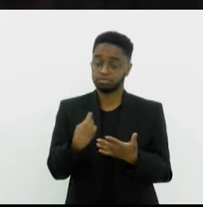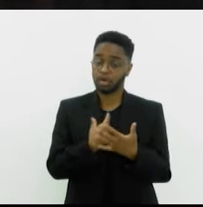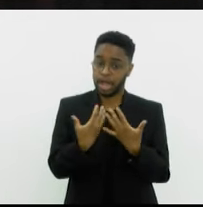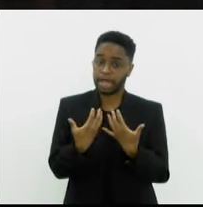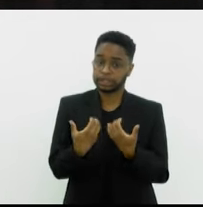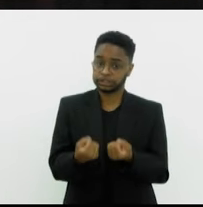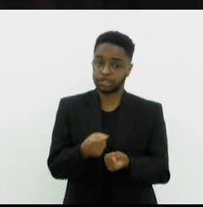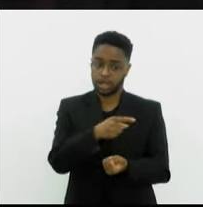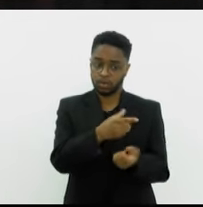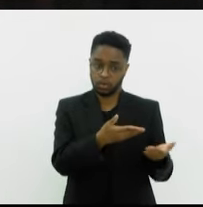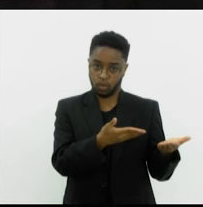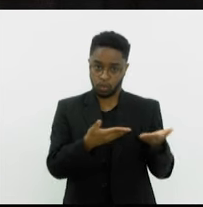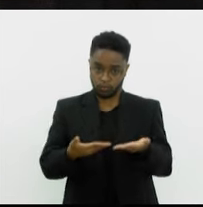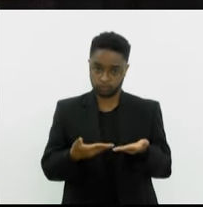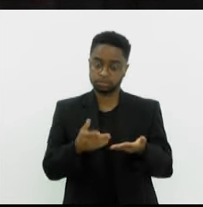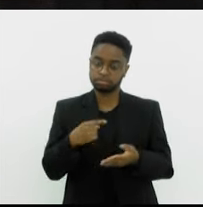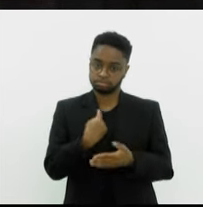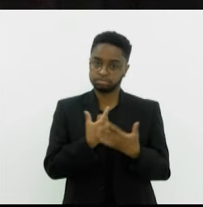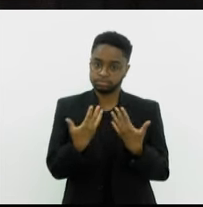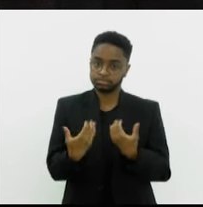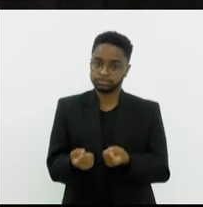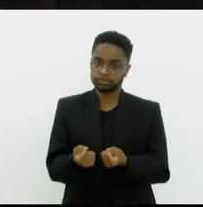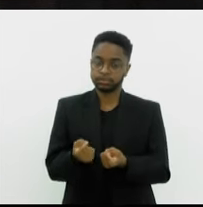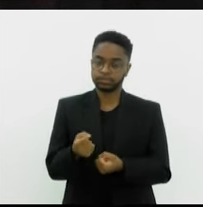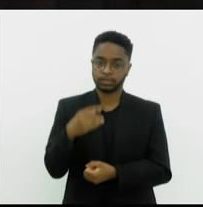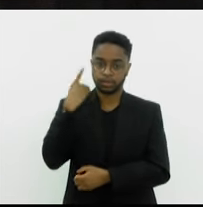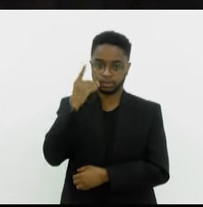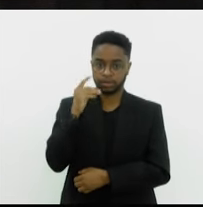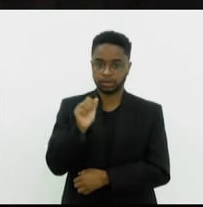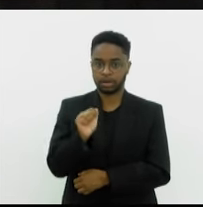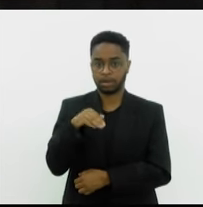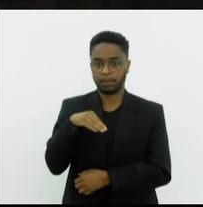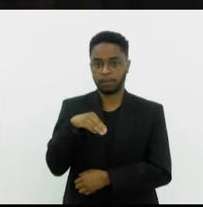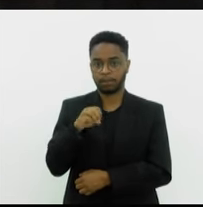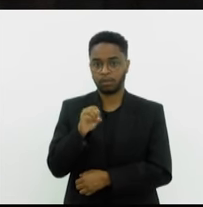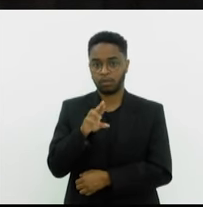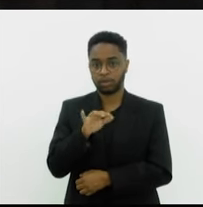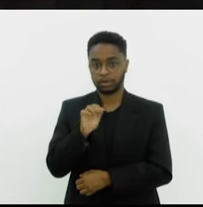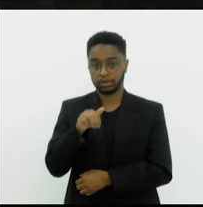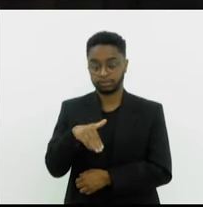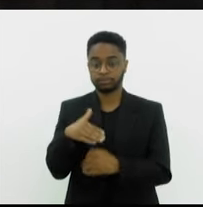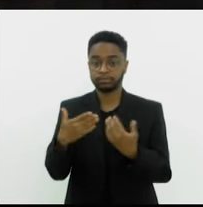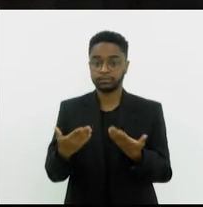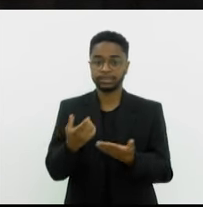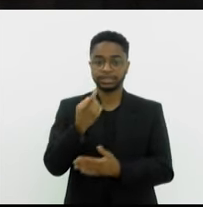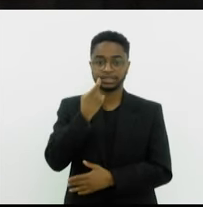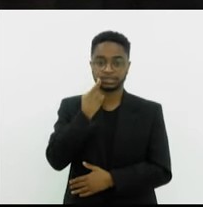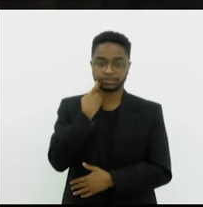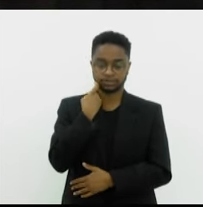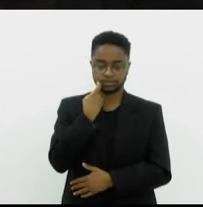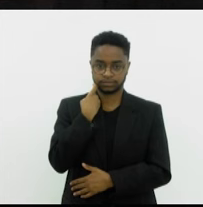o convite do deputado Rodrigo Amorim. E na sexta-feira,